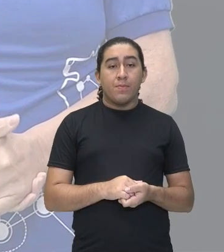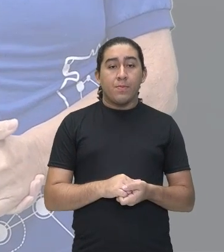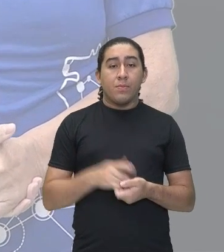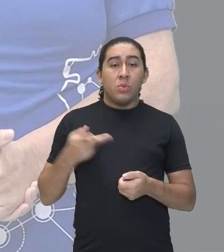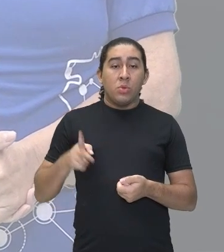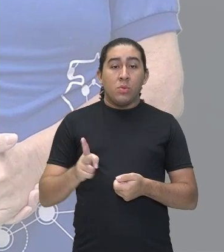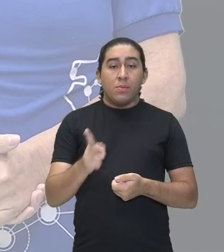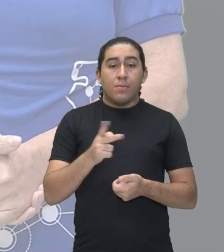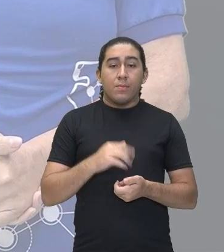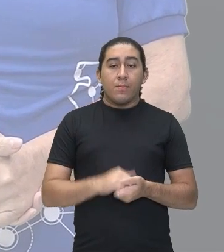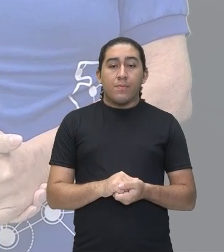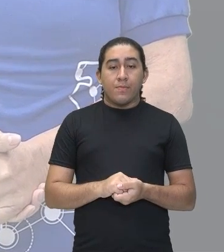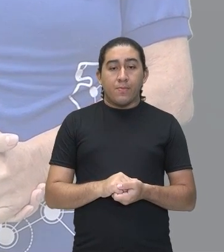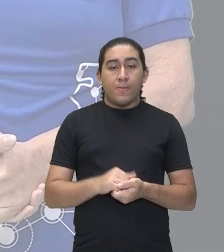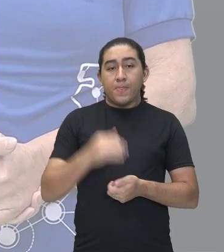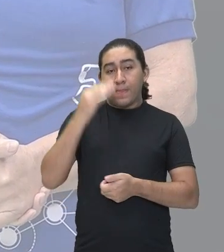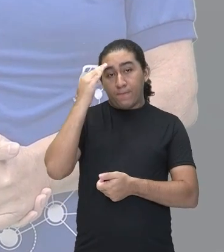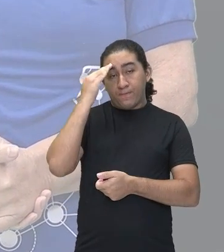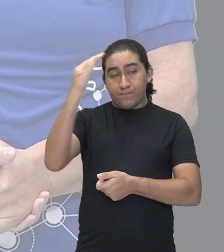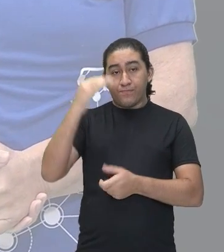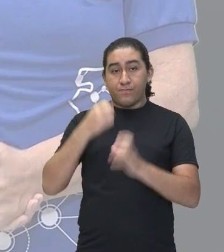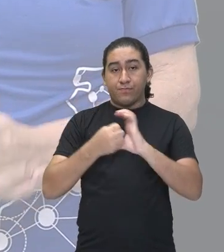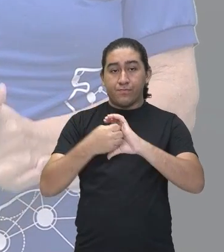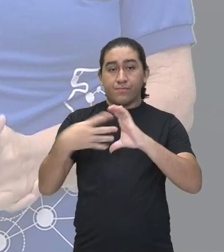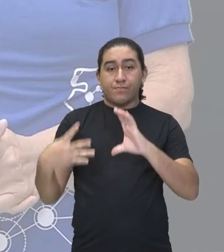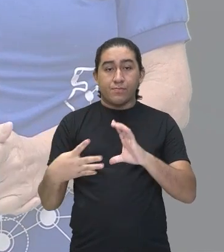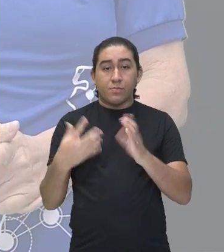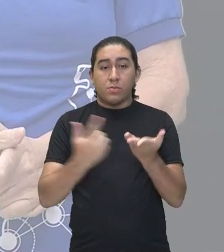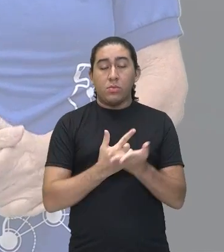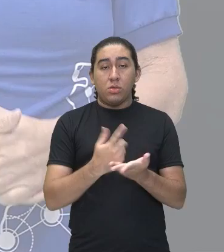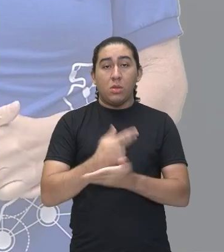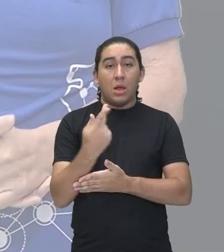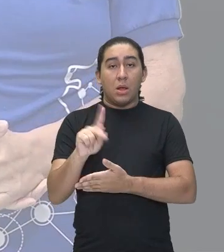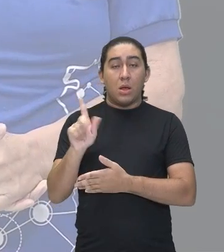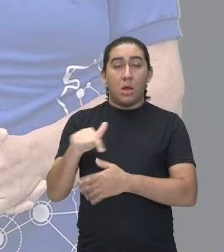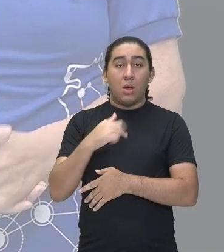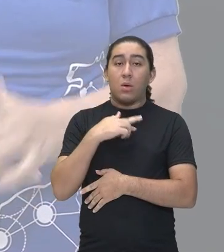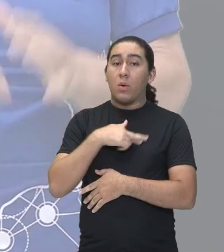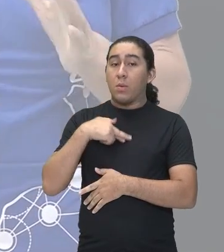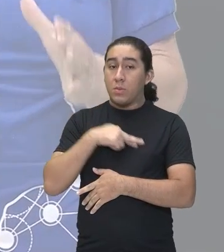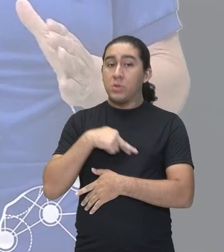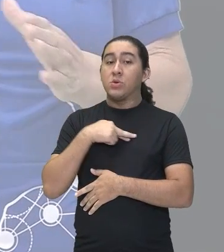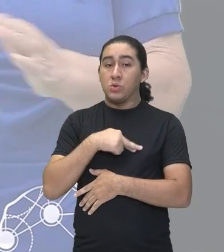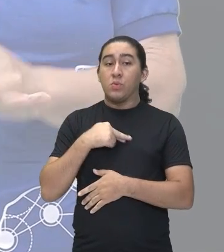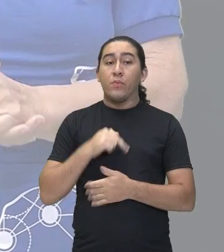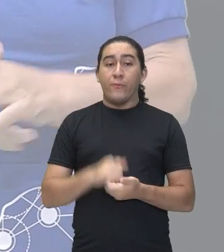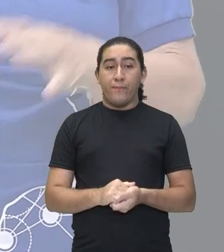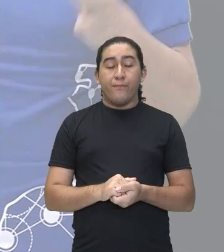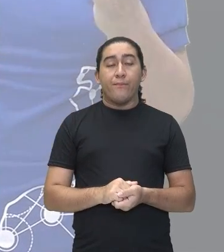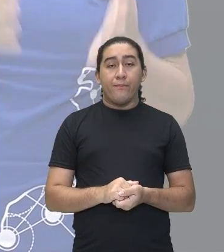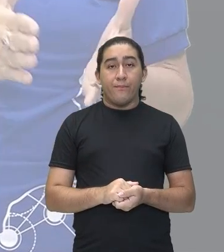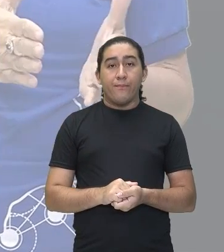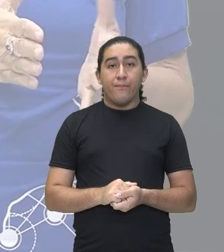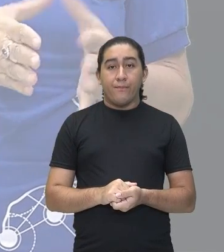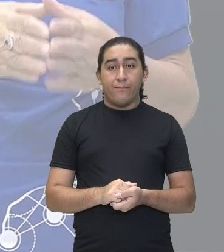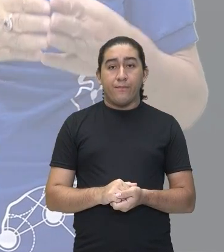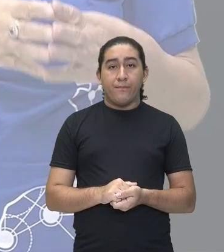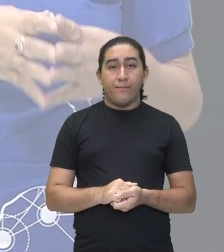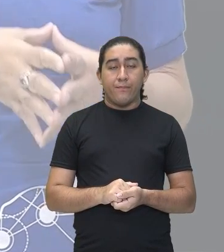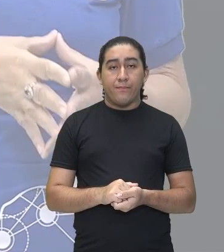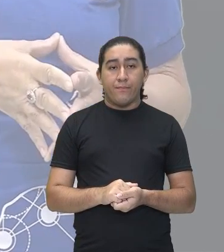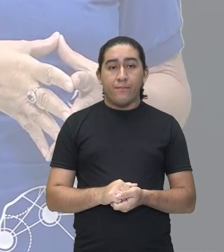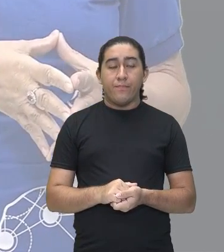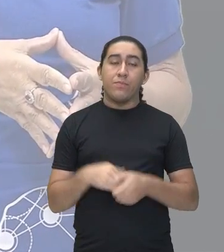Continuando, então, as principais características da obra são o romantismo. Interessante, estamos no período